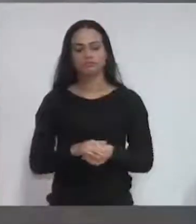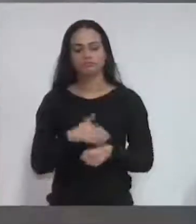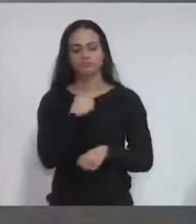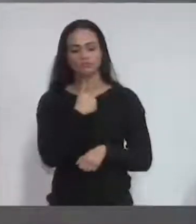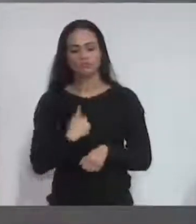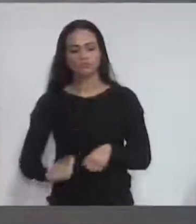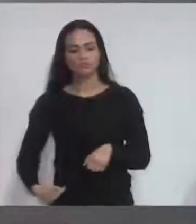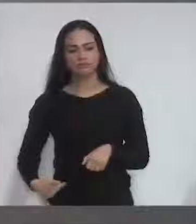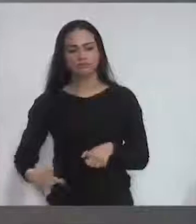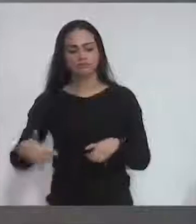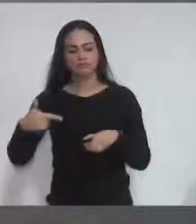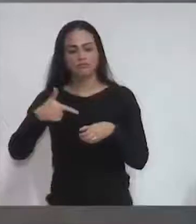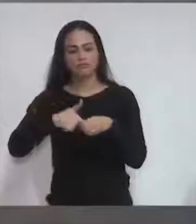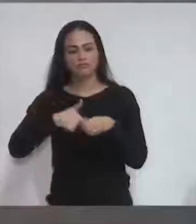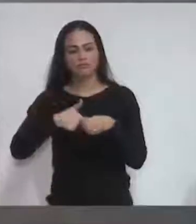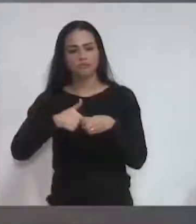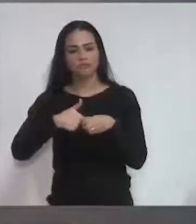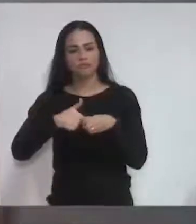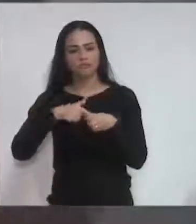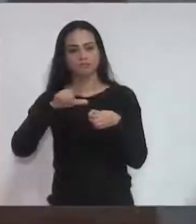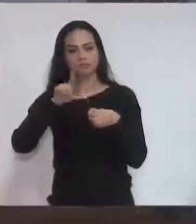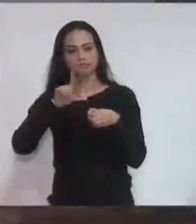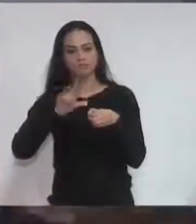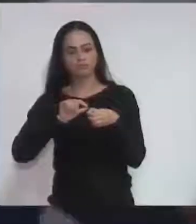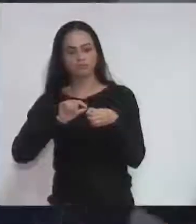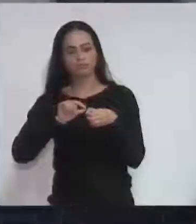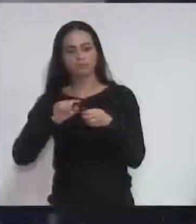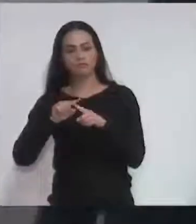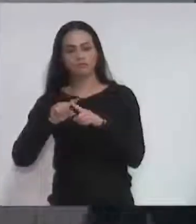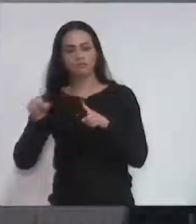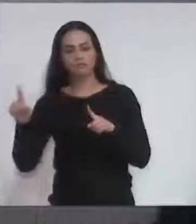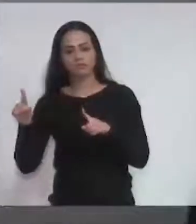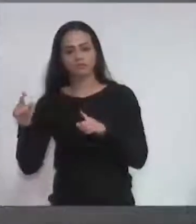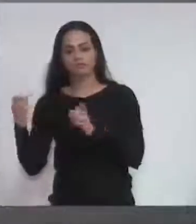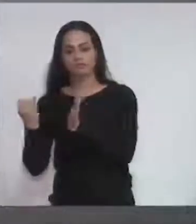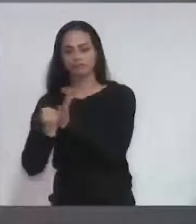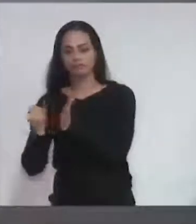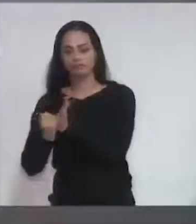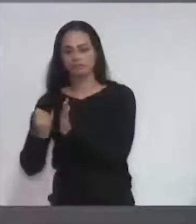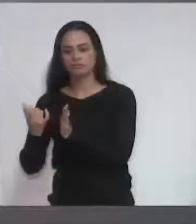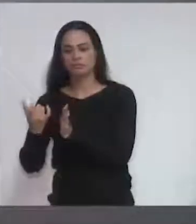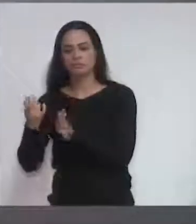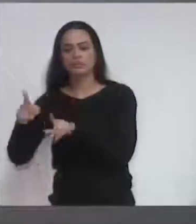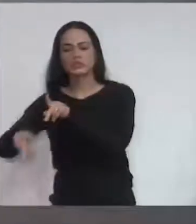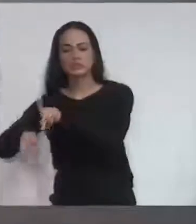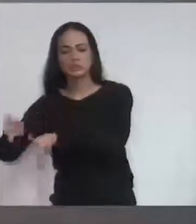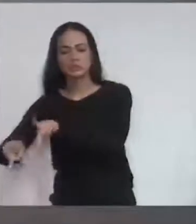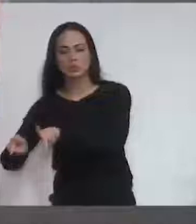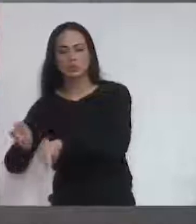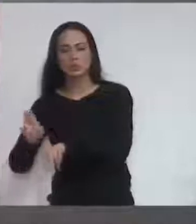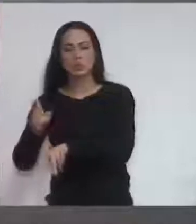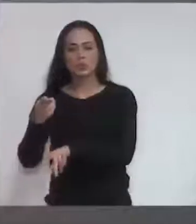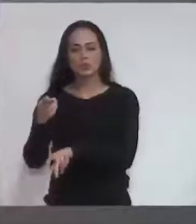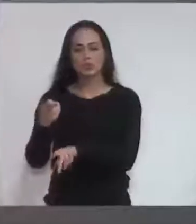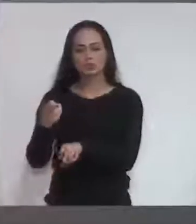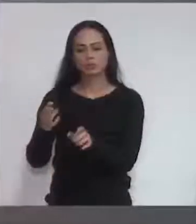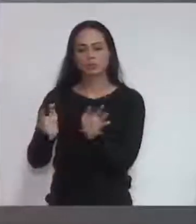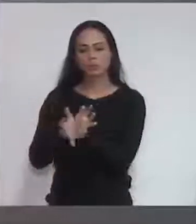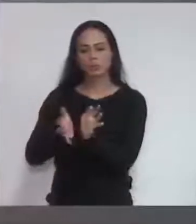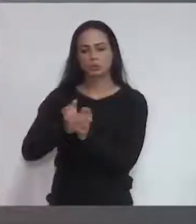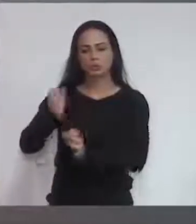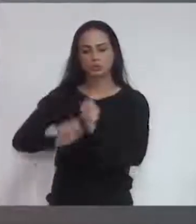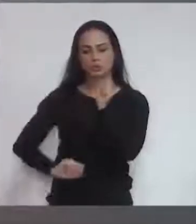combustíveis, aumentando a carga tributária da população ou do setor produtivo, né,